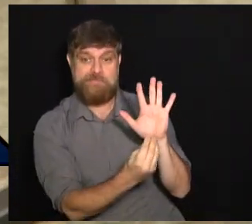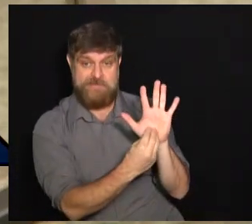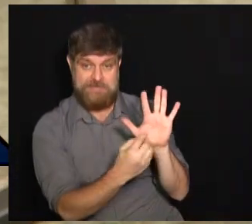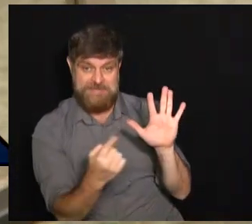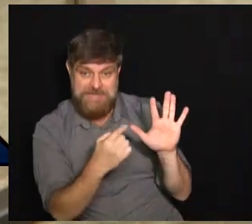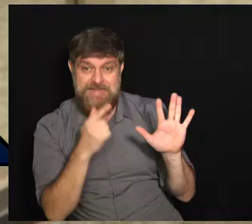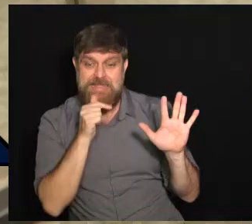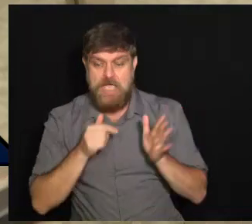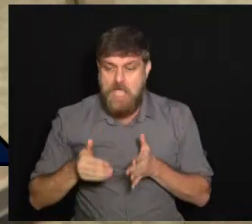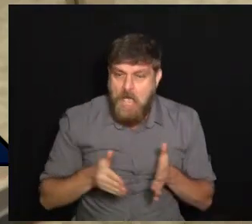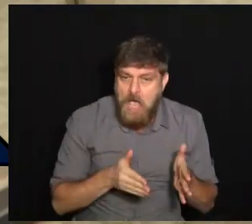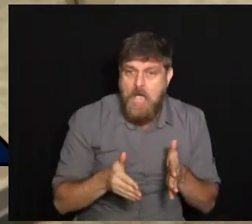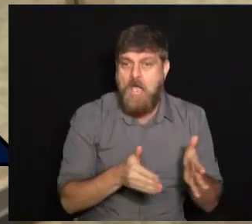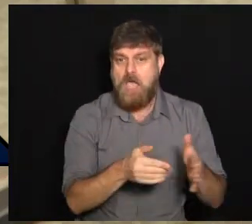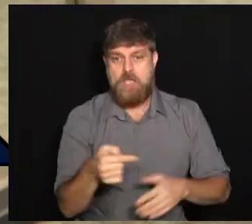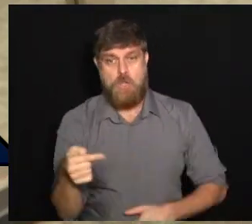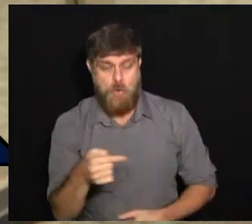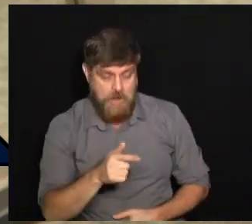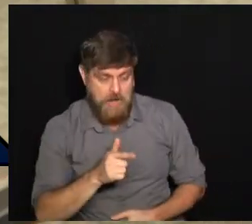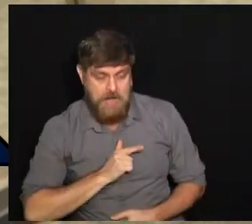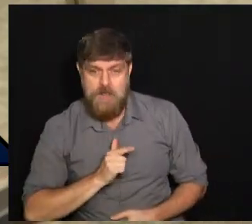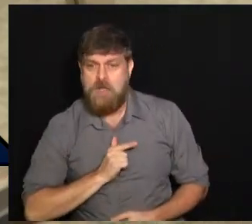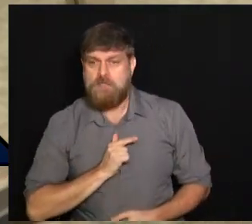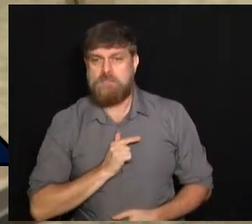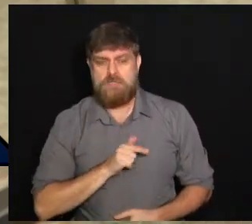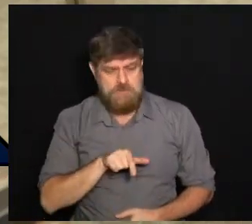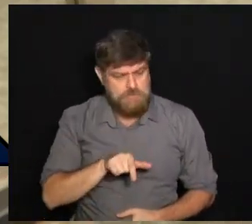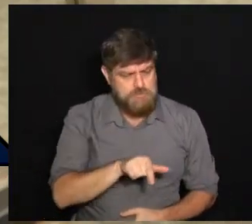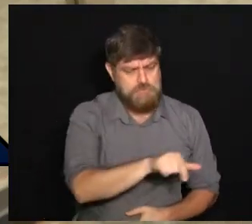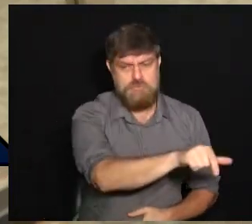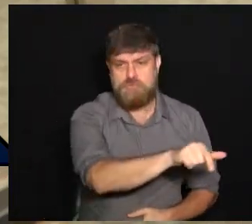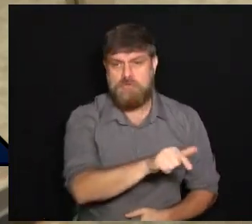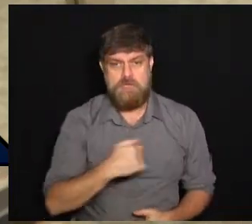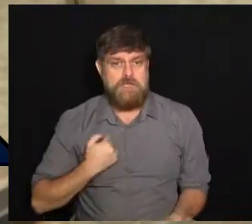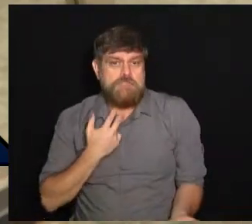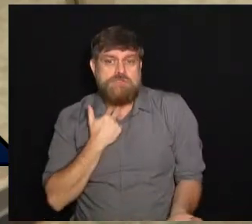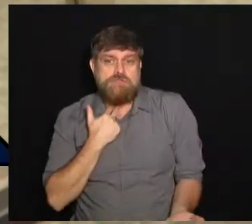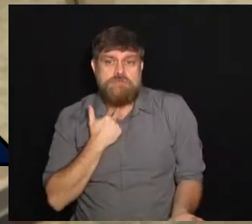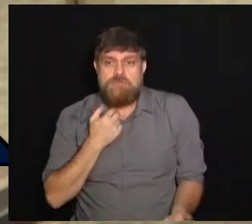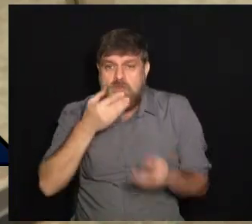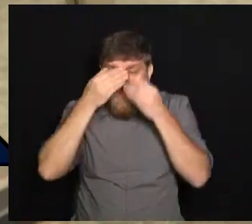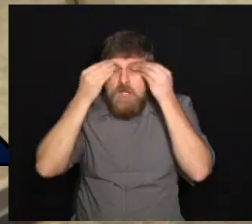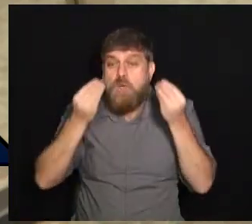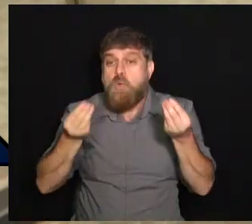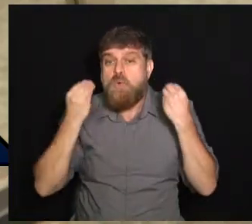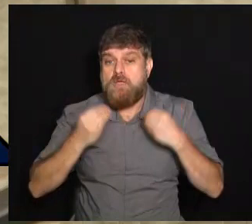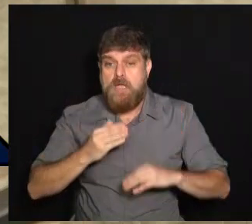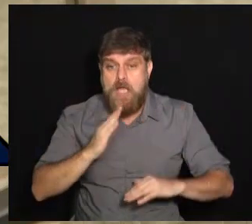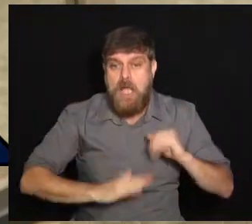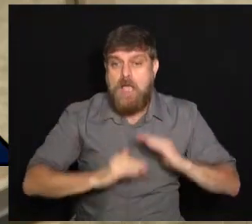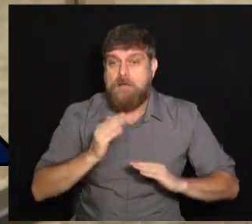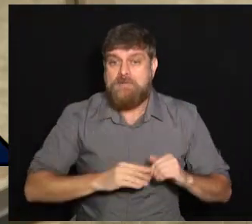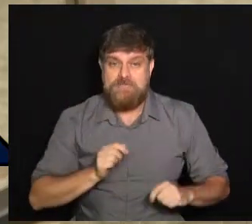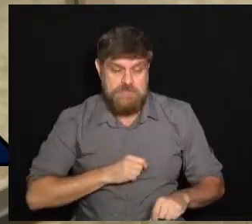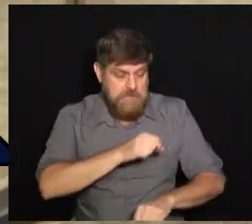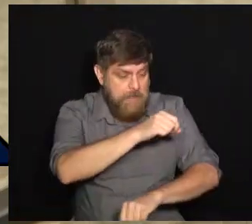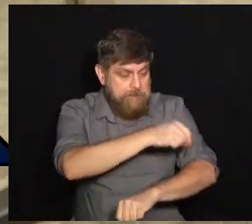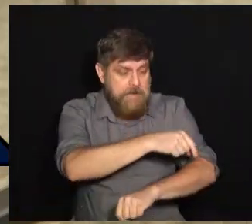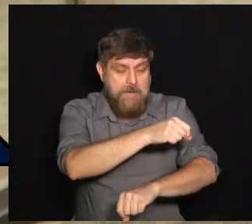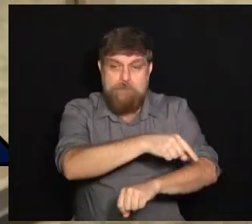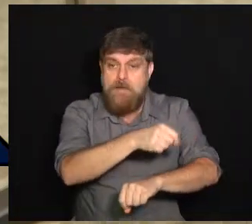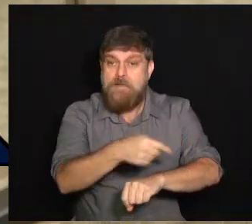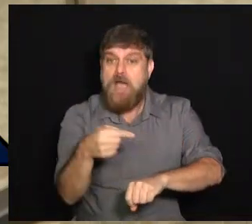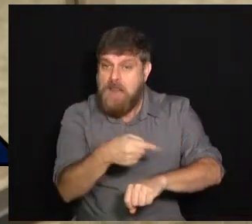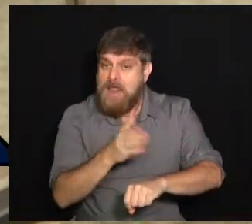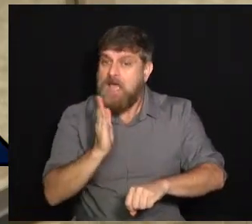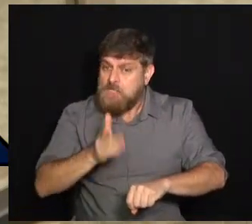tem nascentes, tem rios que passam, cortam essa região. Mas nós não podemos esquecer das atividades produtivas que já